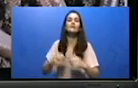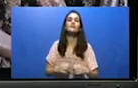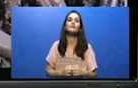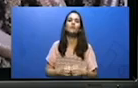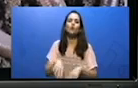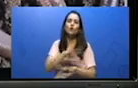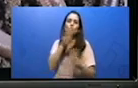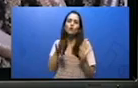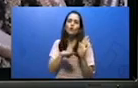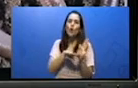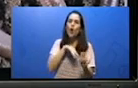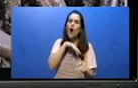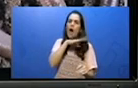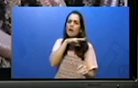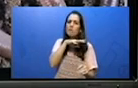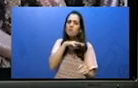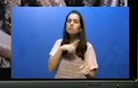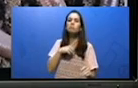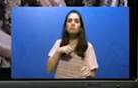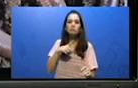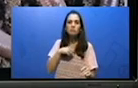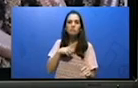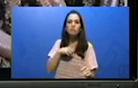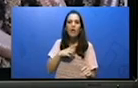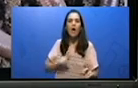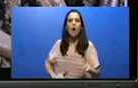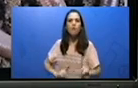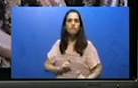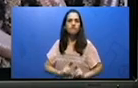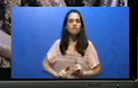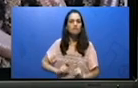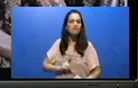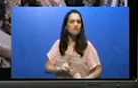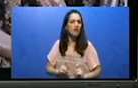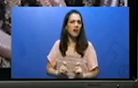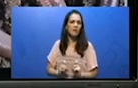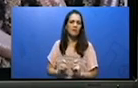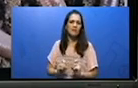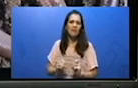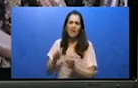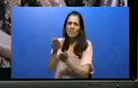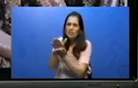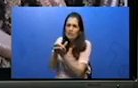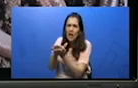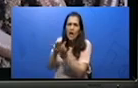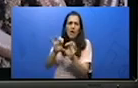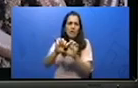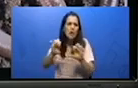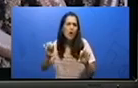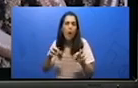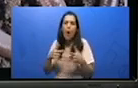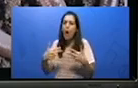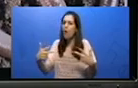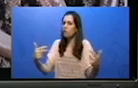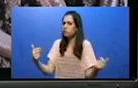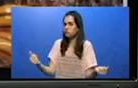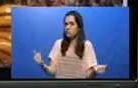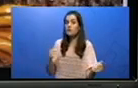existe pelo menos um verme, ou nemateuminto, ou plateuminto, ou achatado, ou cilíndrico, que parasita eles.